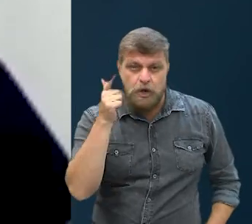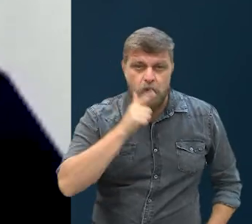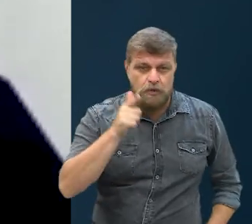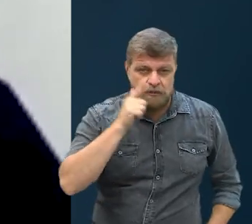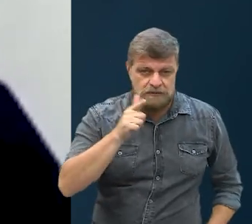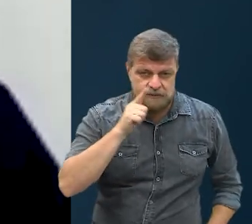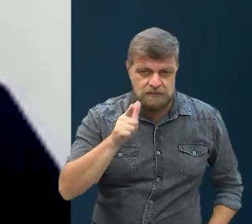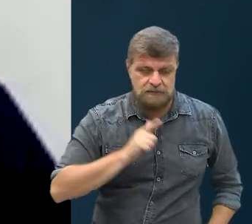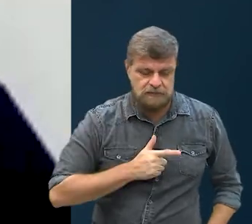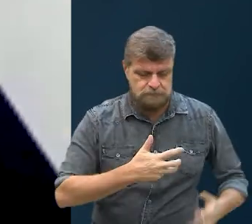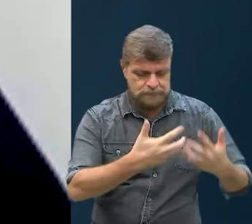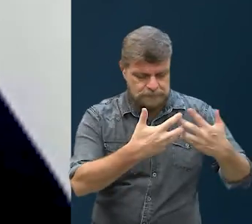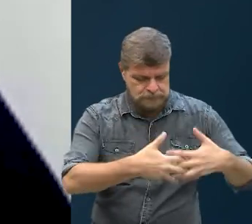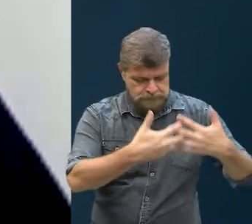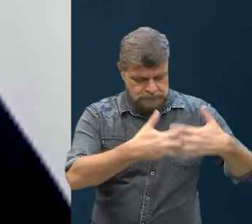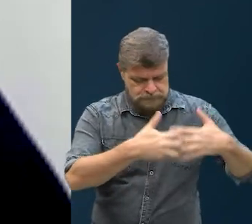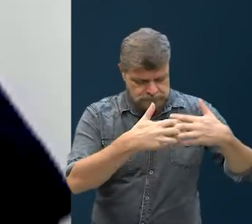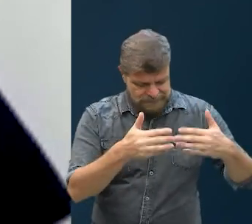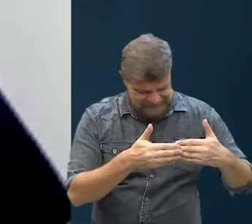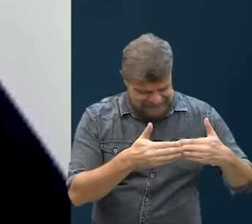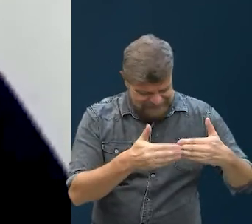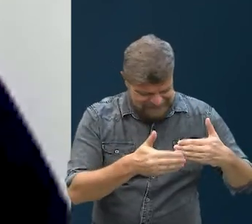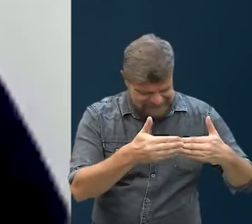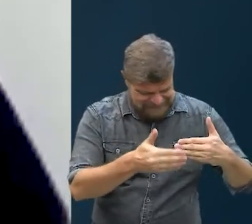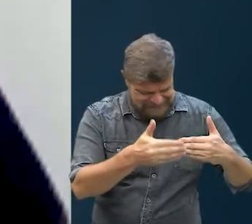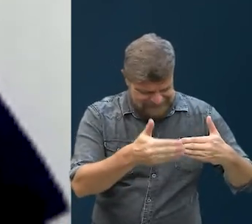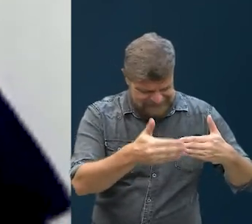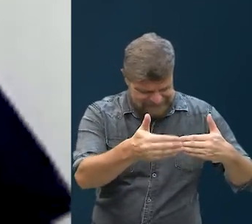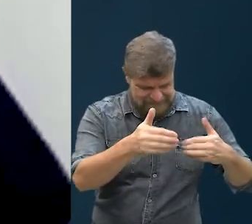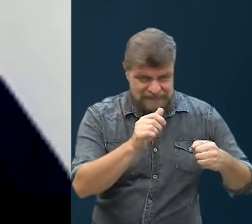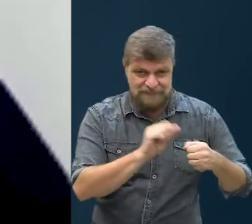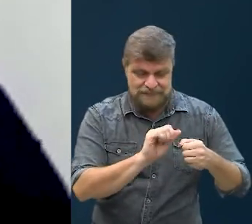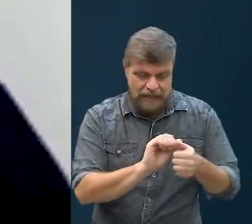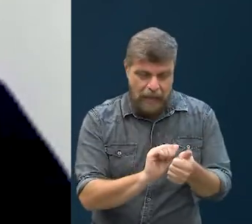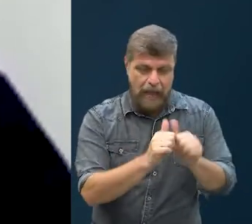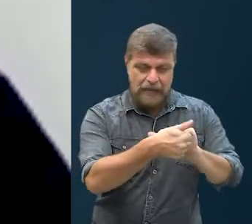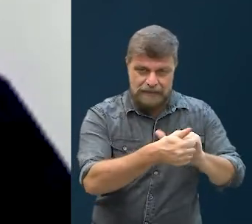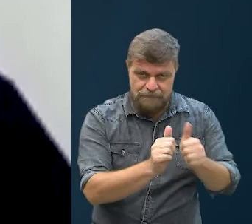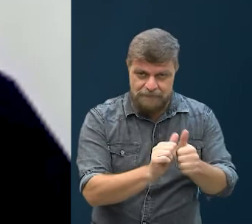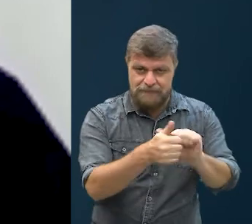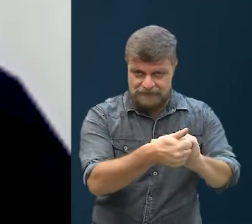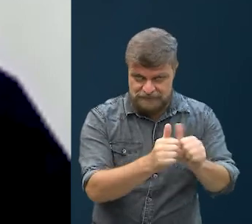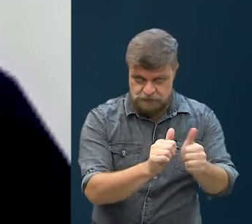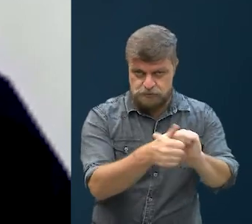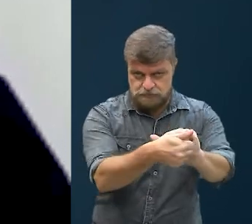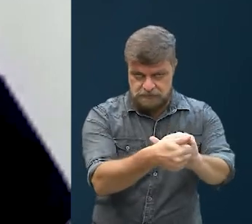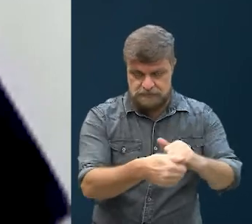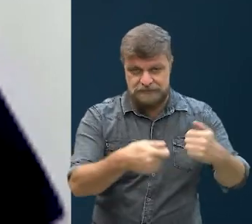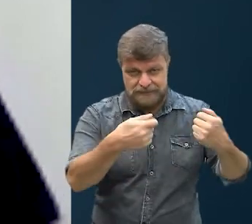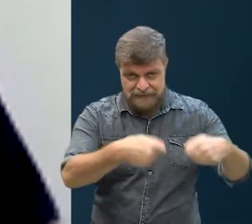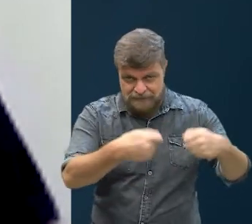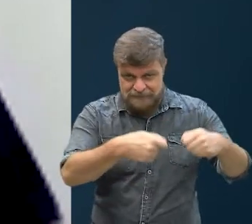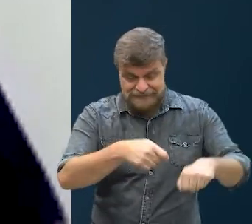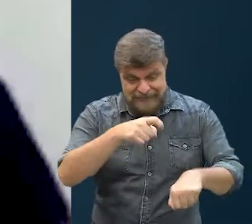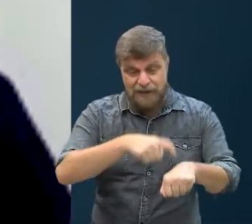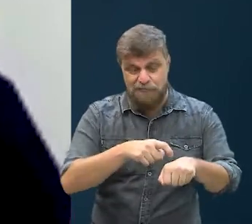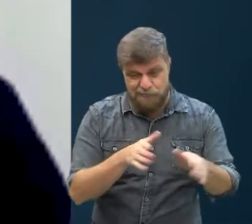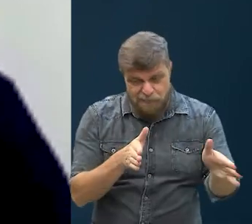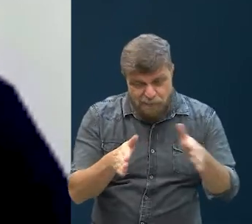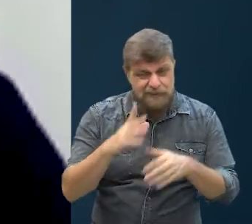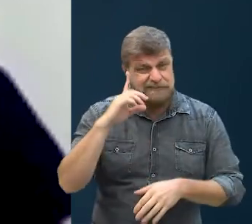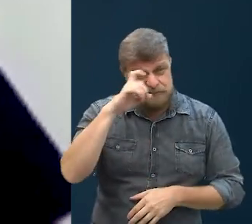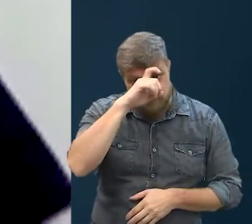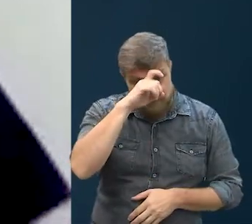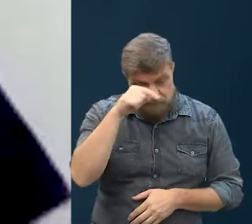conseguirem sustentar os seus negócios, né, fazer as transformações e os ajustes necessários para esse momento